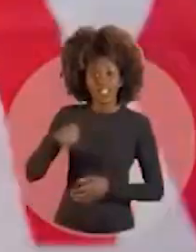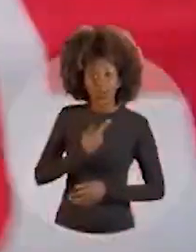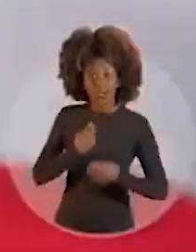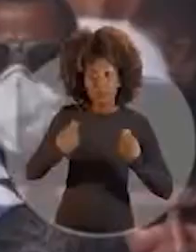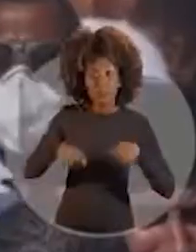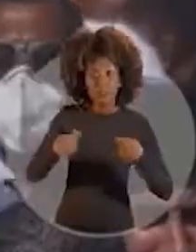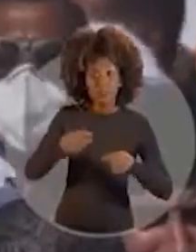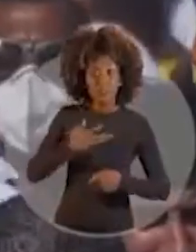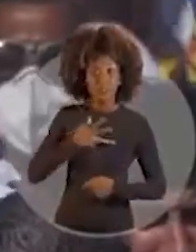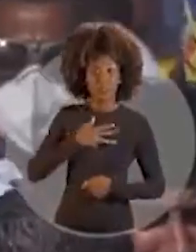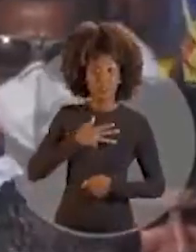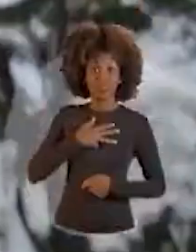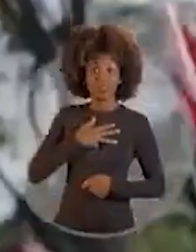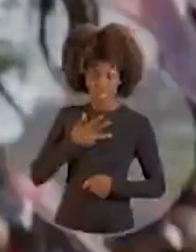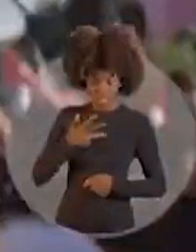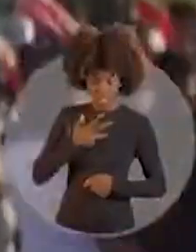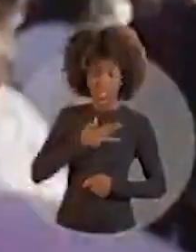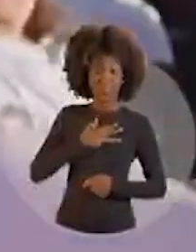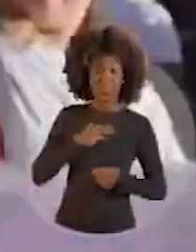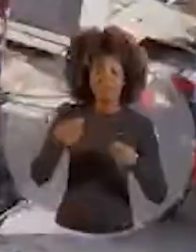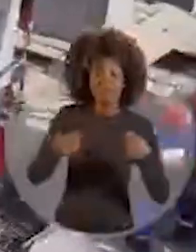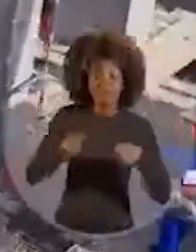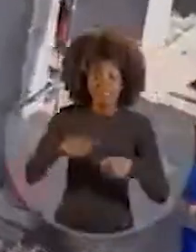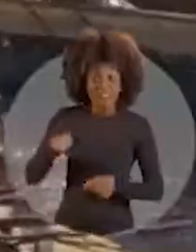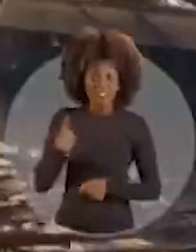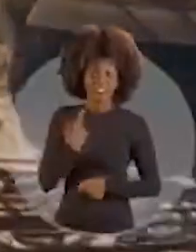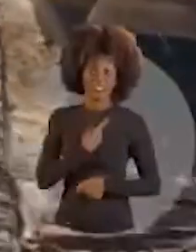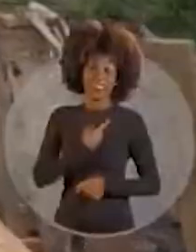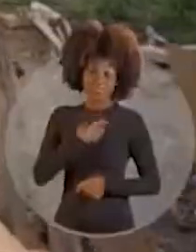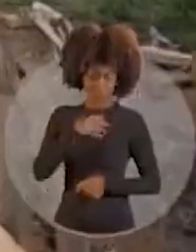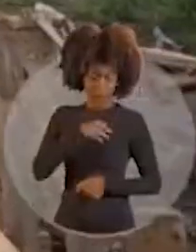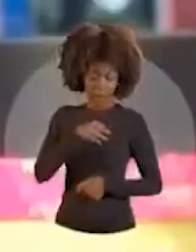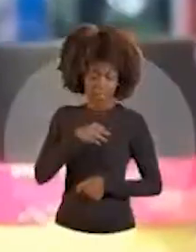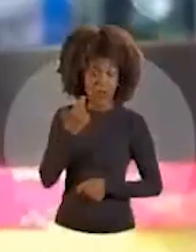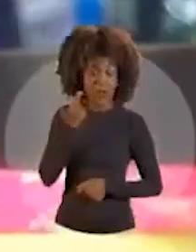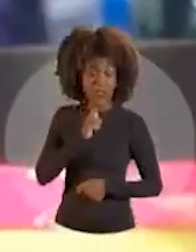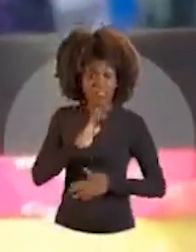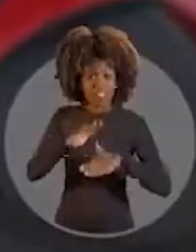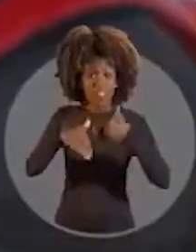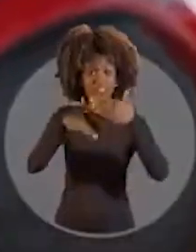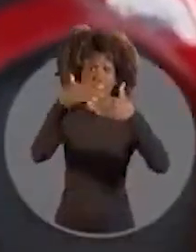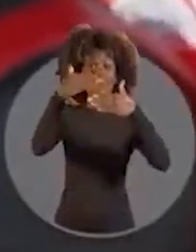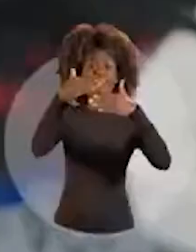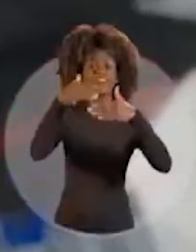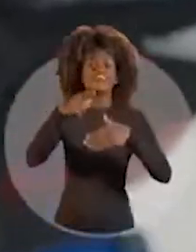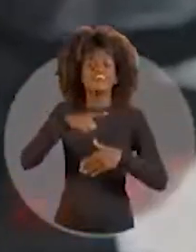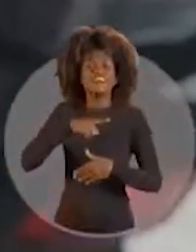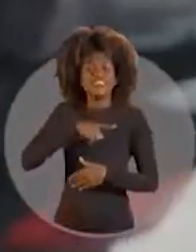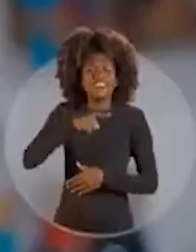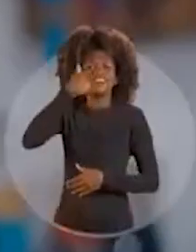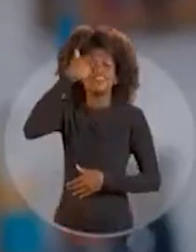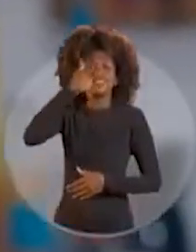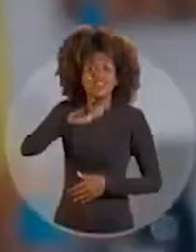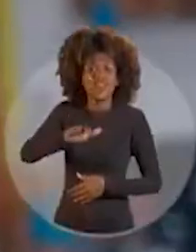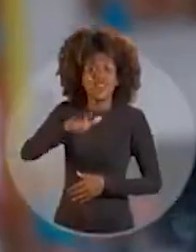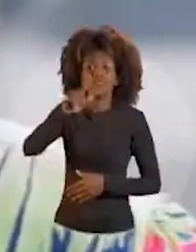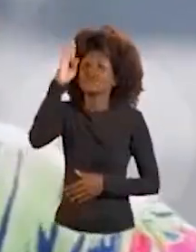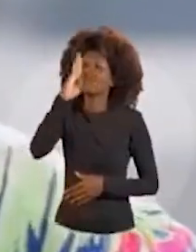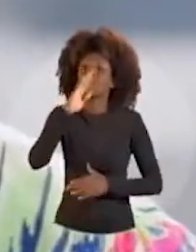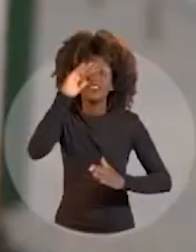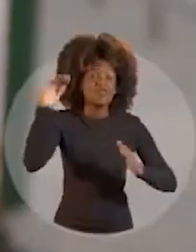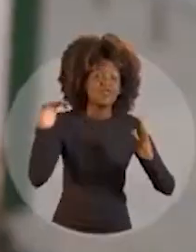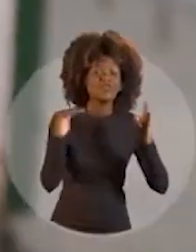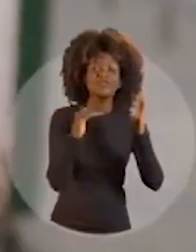Lula. E Lula precisa de nós. Para a Bahia seguir avançando e trazer de volta, em todo o